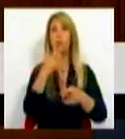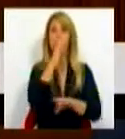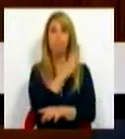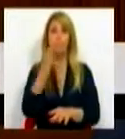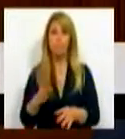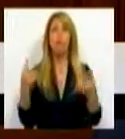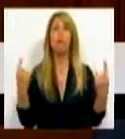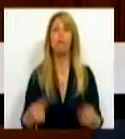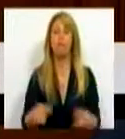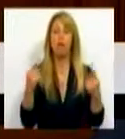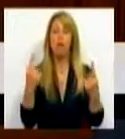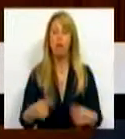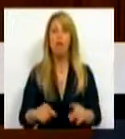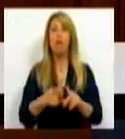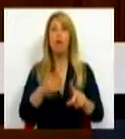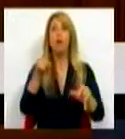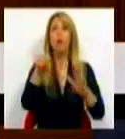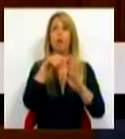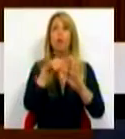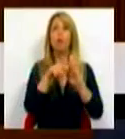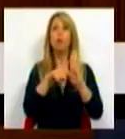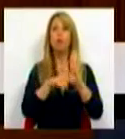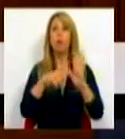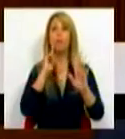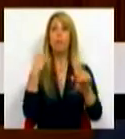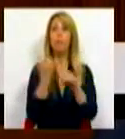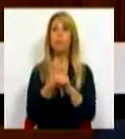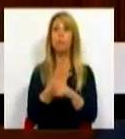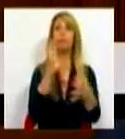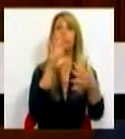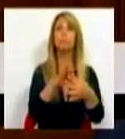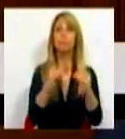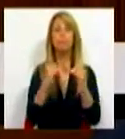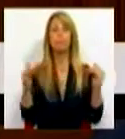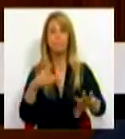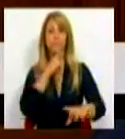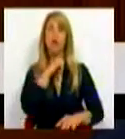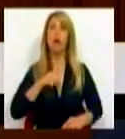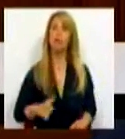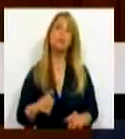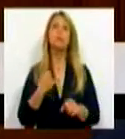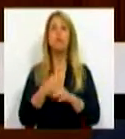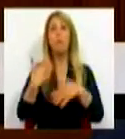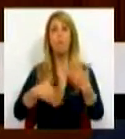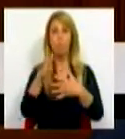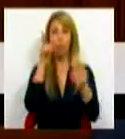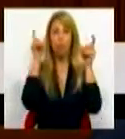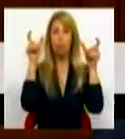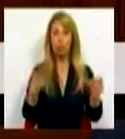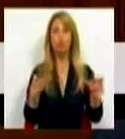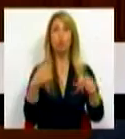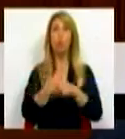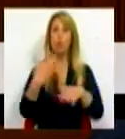Estava implementado um princípio de segregação de funções, nomeadamente ao nível de autorização, processamento e controlo